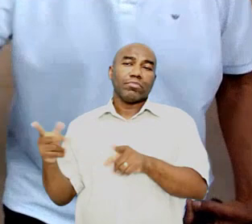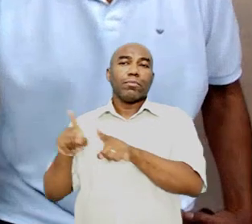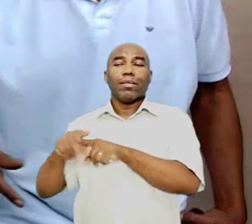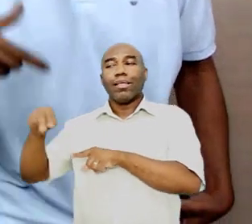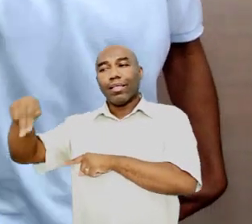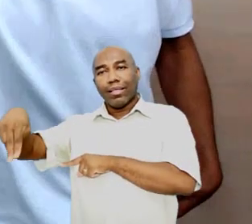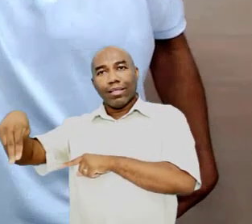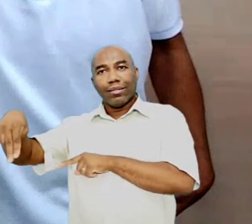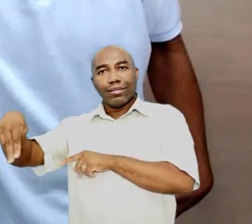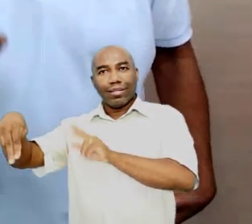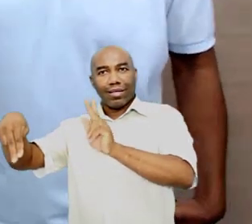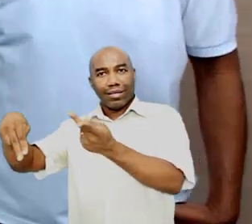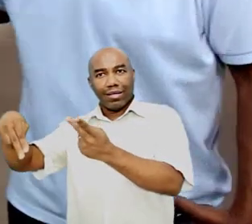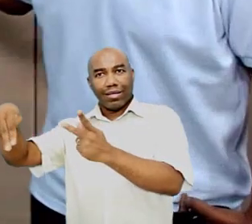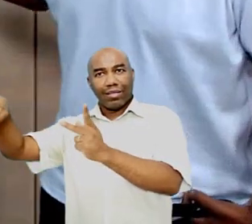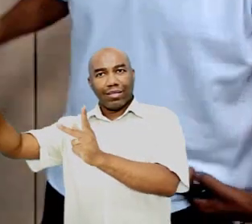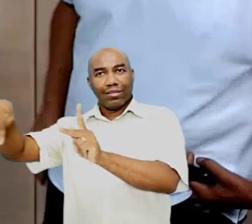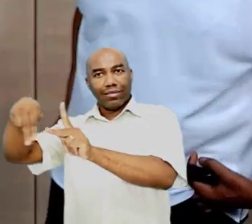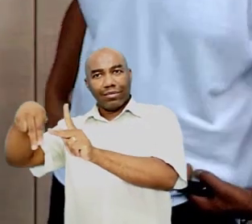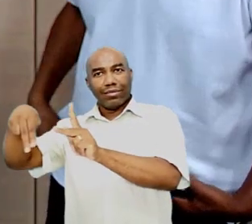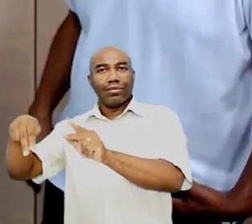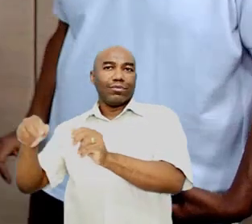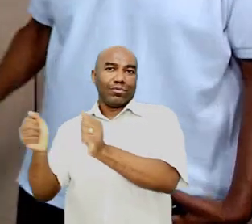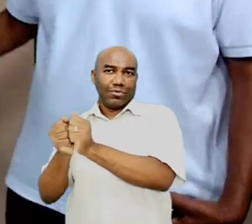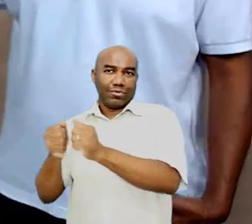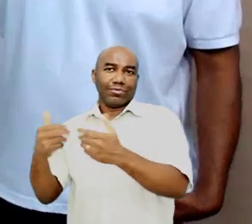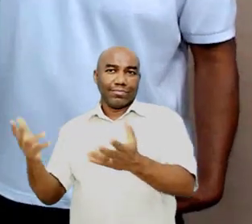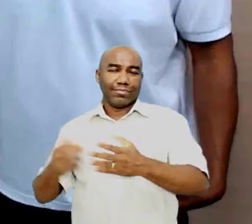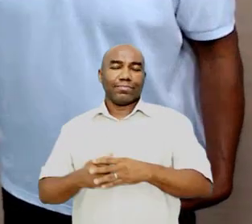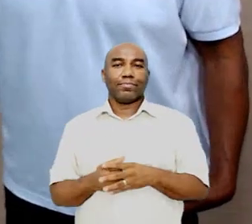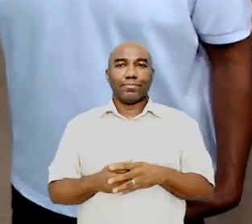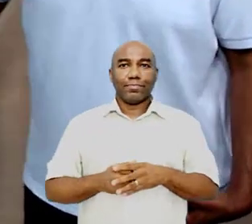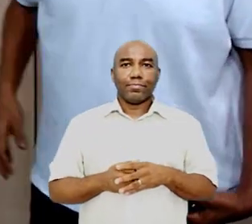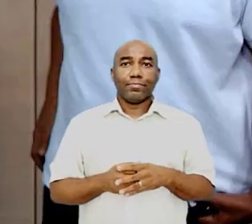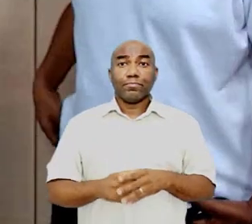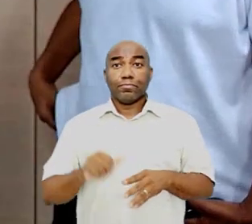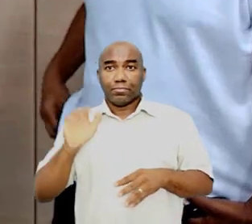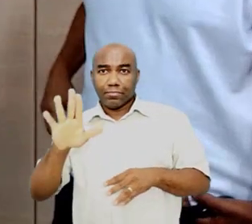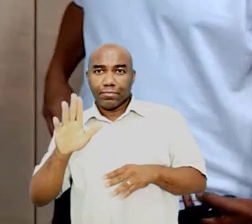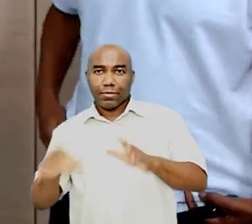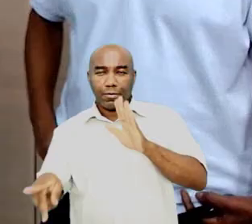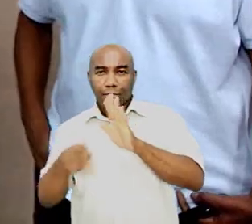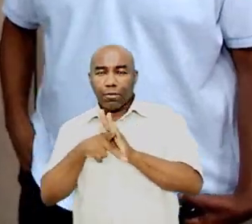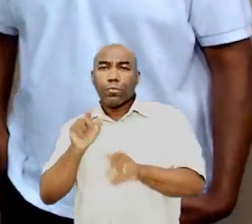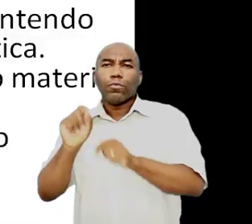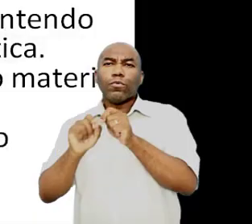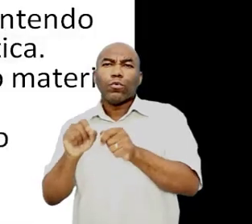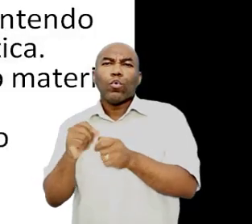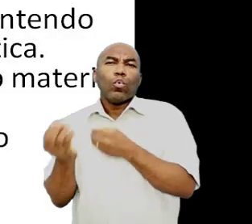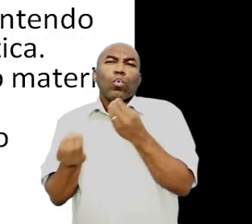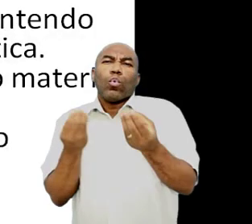N, neurominidase. Certo? Em relação aos retrovírus,